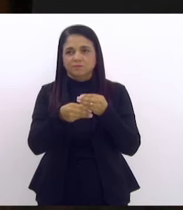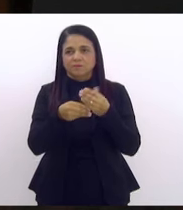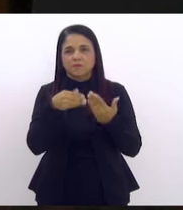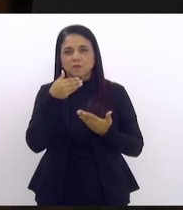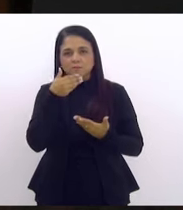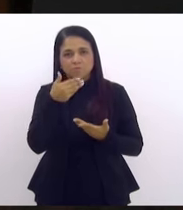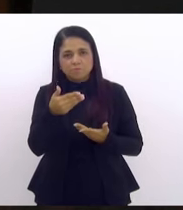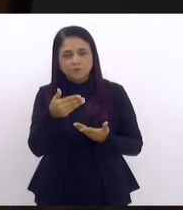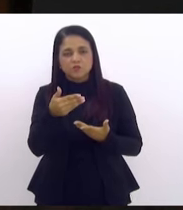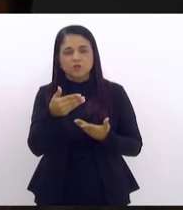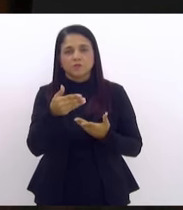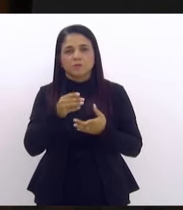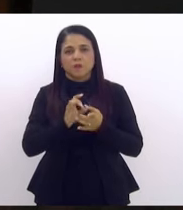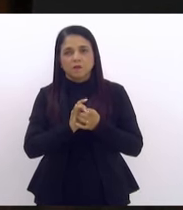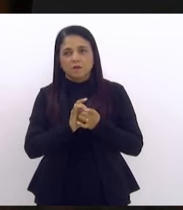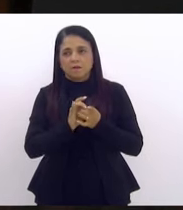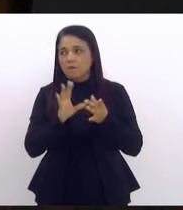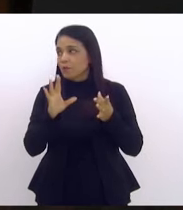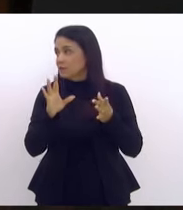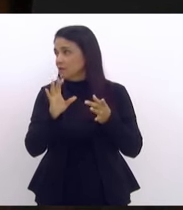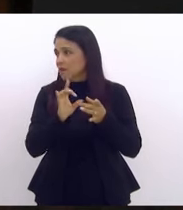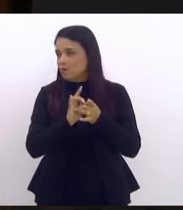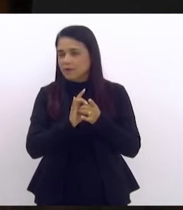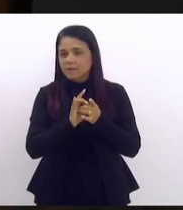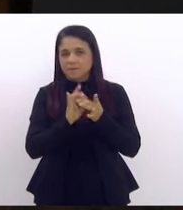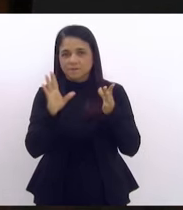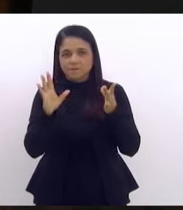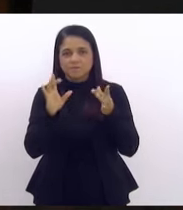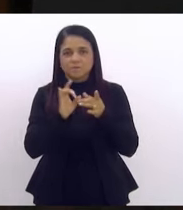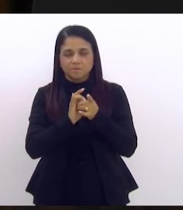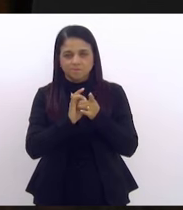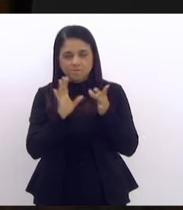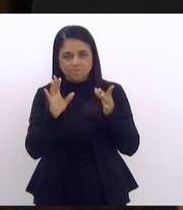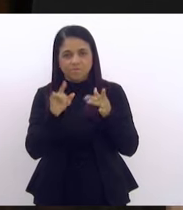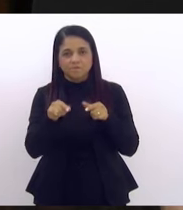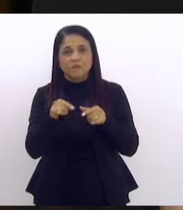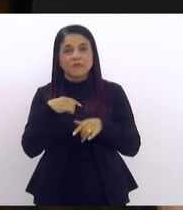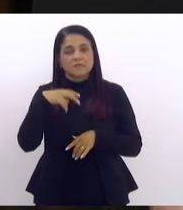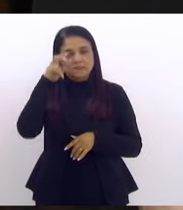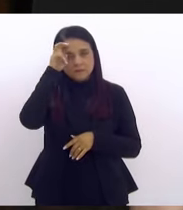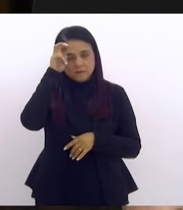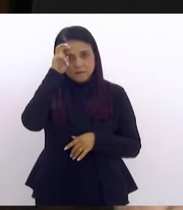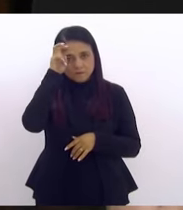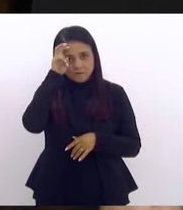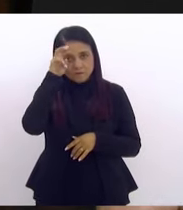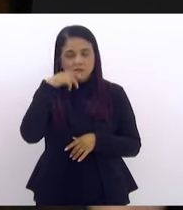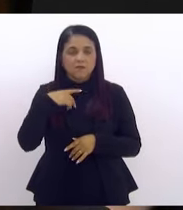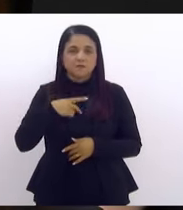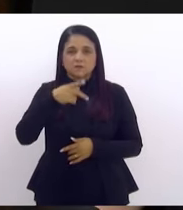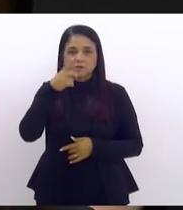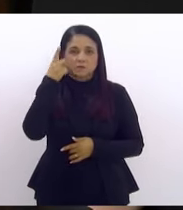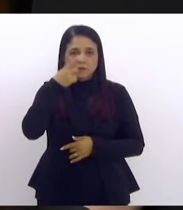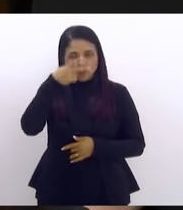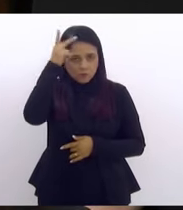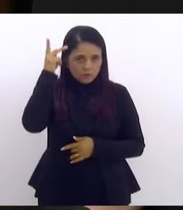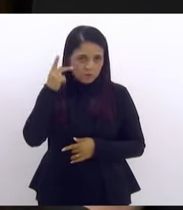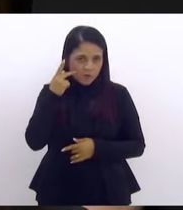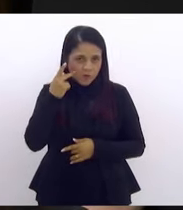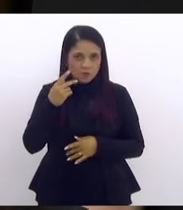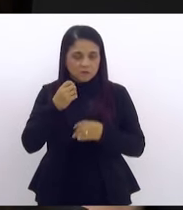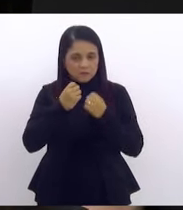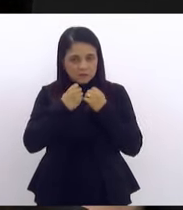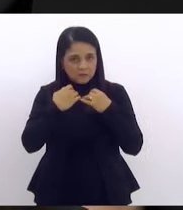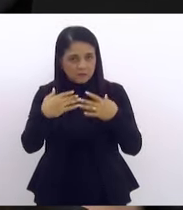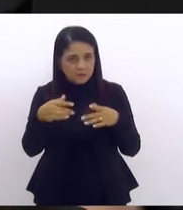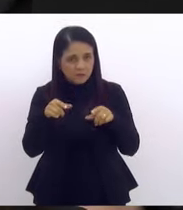pedir também, deliberar aqui com a maioria dos senhores para que na quinta-feira, deputado Luiz Paulo, a gente faça a sessão lá